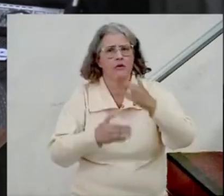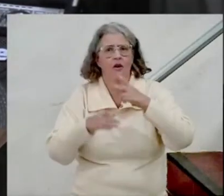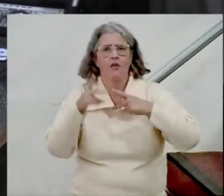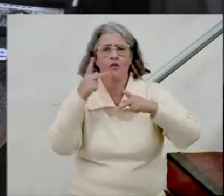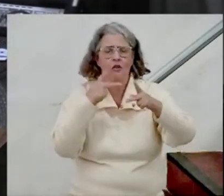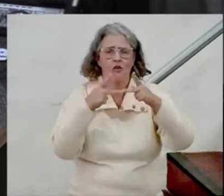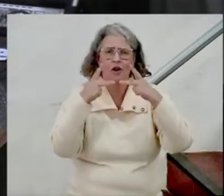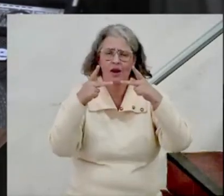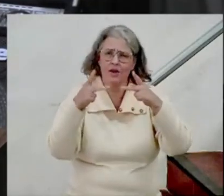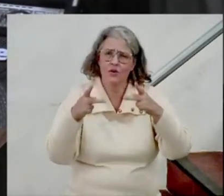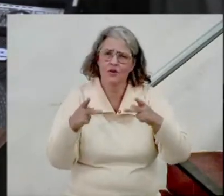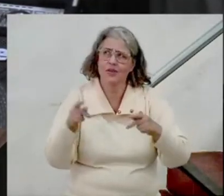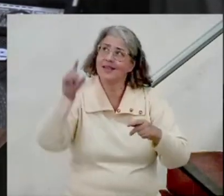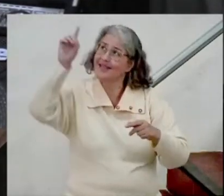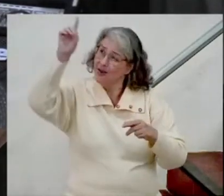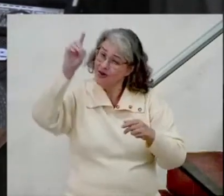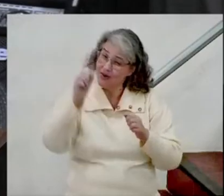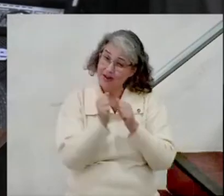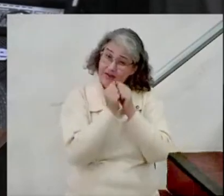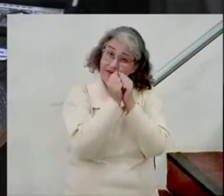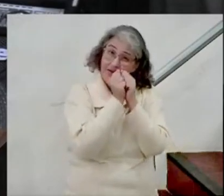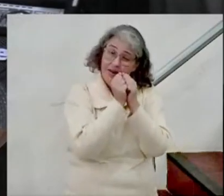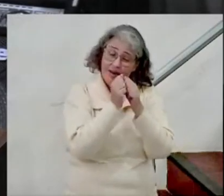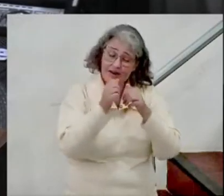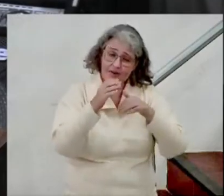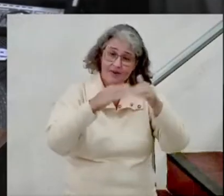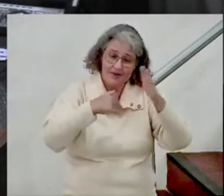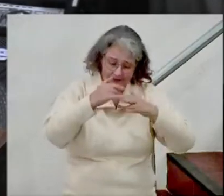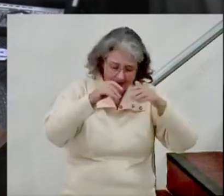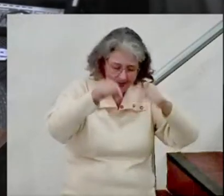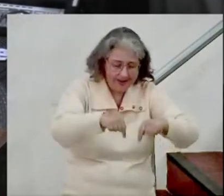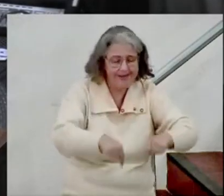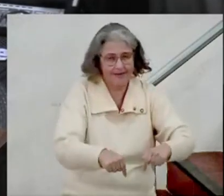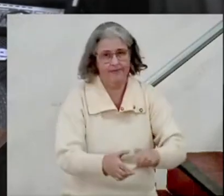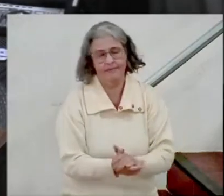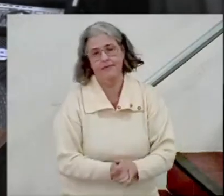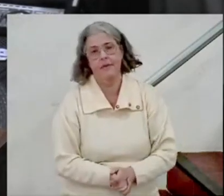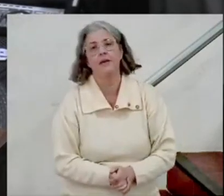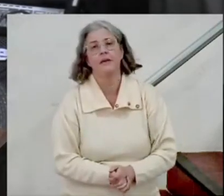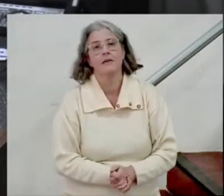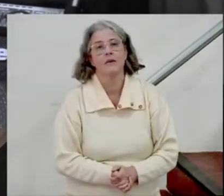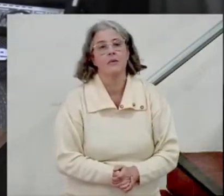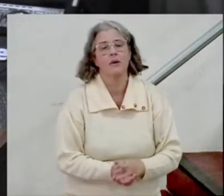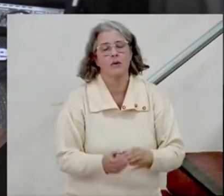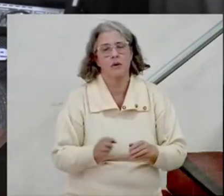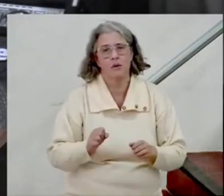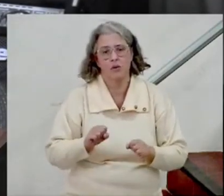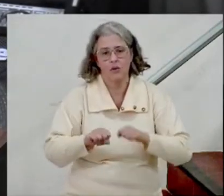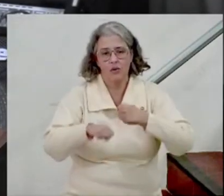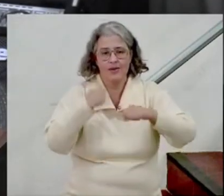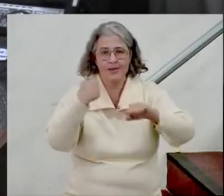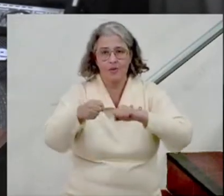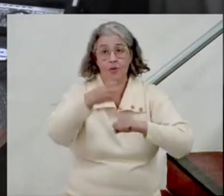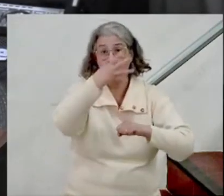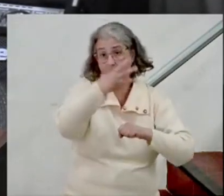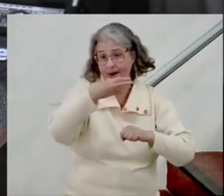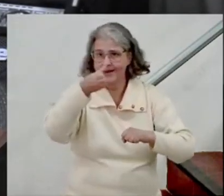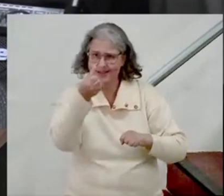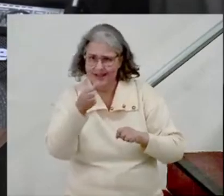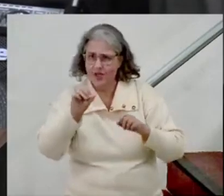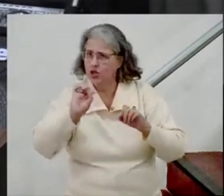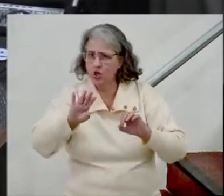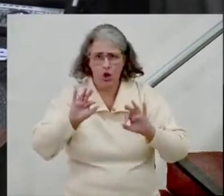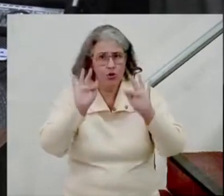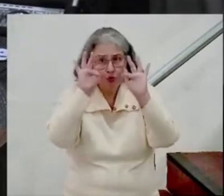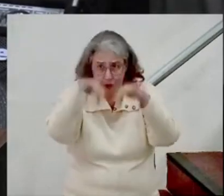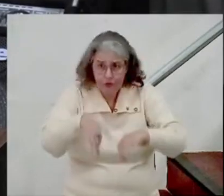aqui por 100 anos. E eu quero pregar no Salmo 46, mas não abre agora não. Só no final. Você vai chegar